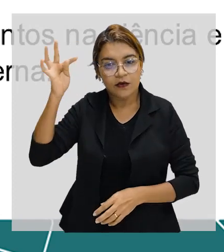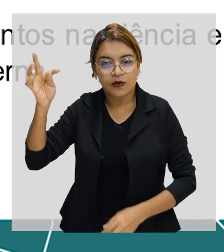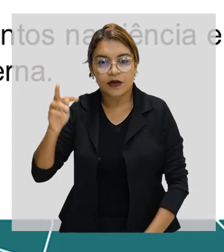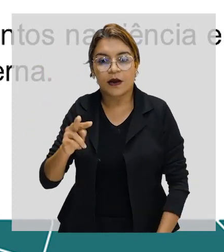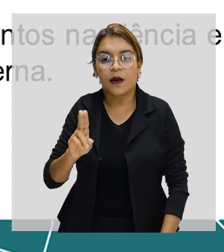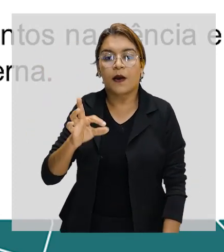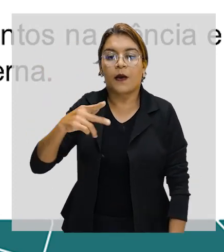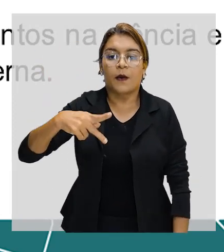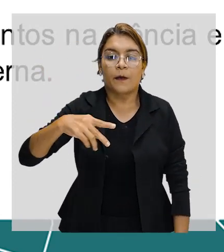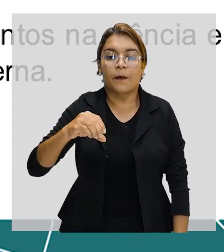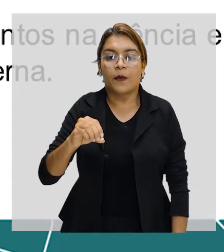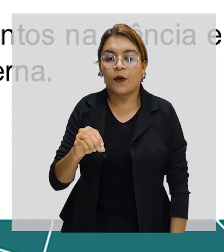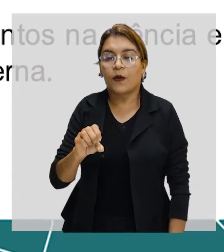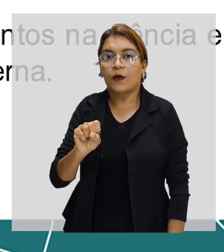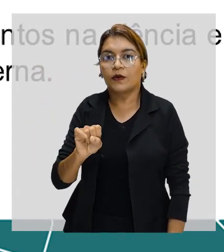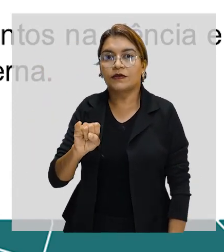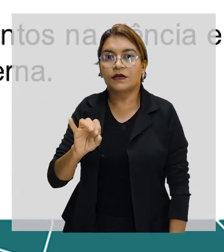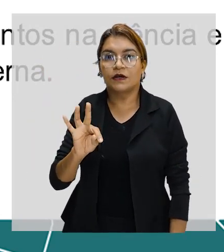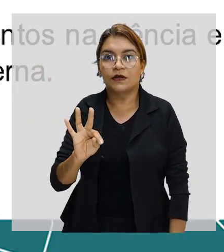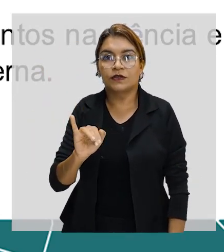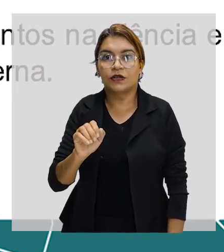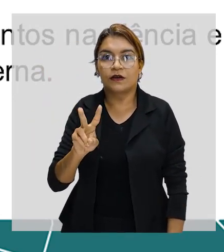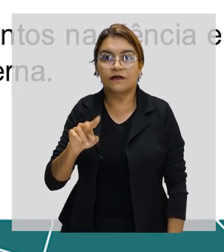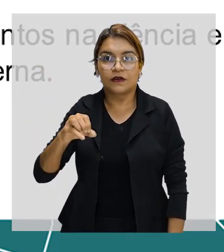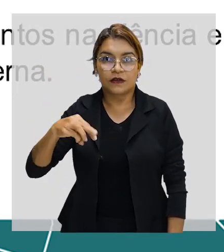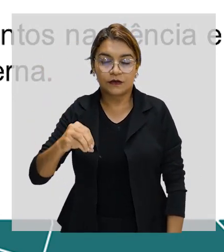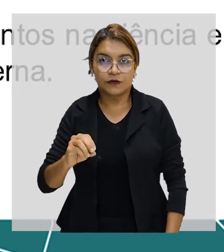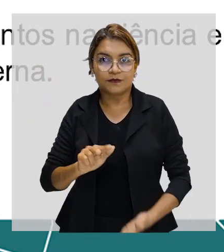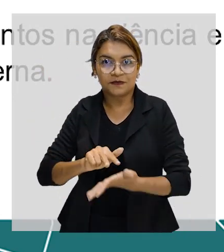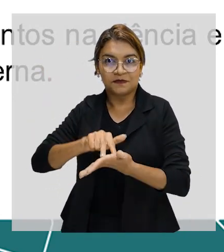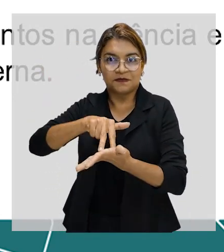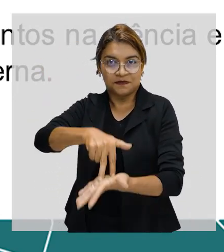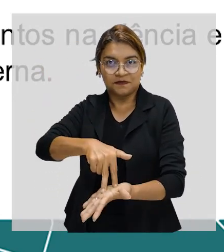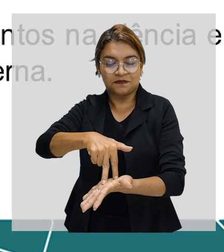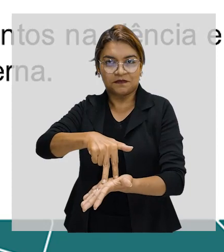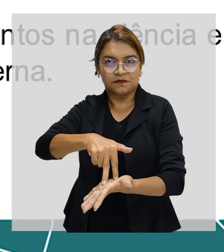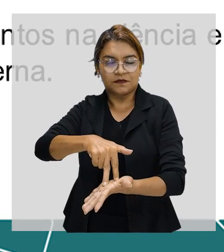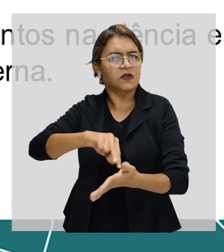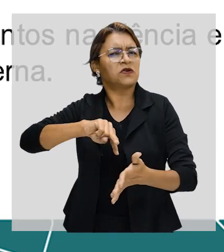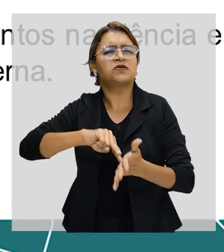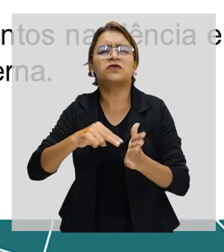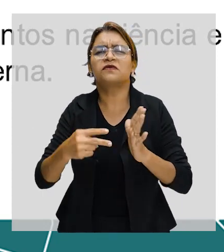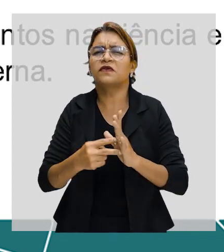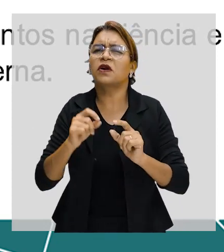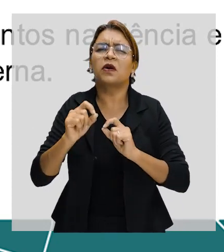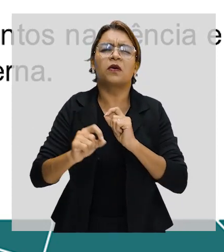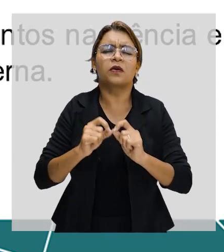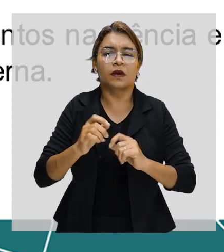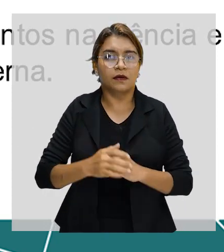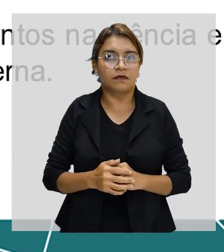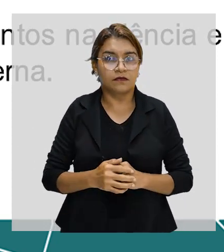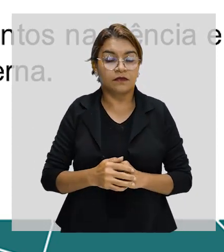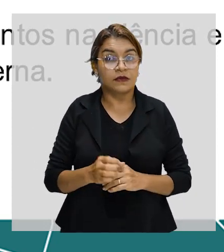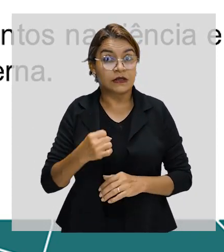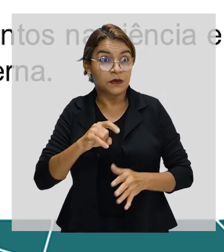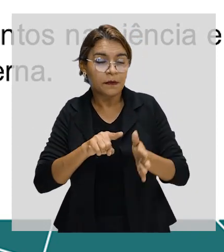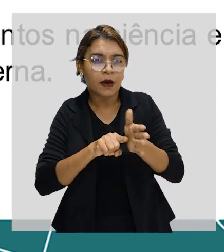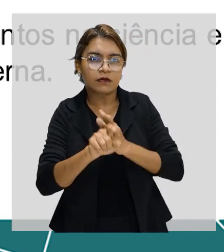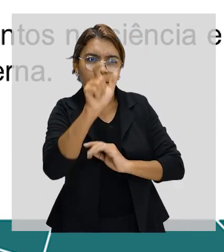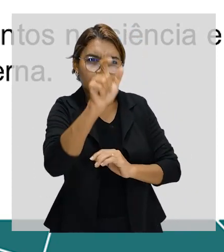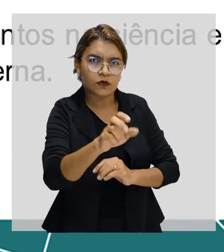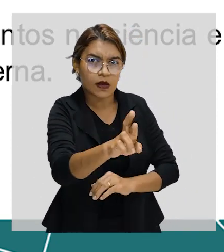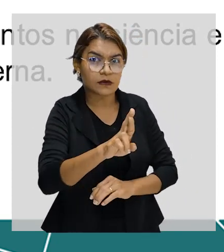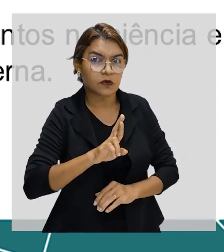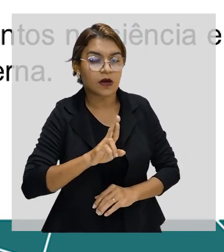positivismo. Olha só, para muita gente, se eu perguntar assim: ei, o que é positivismo? A pessoa pode me responder que